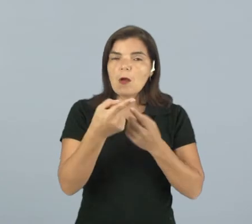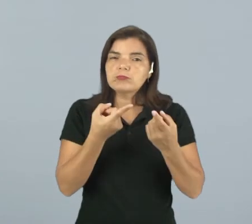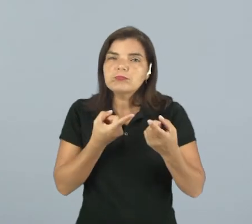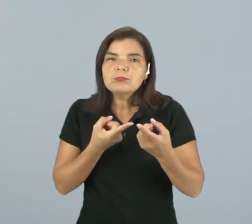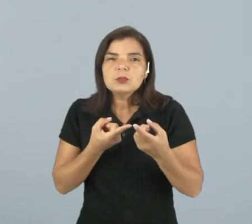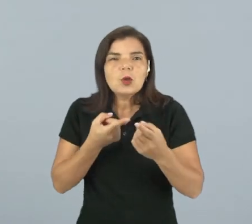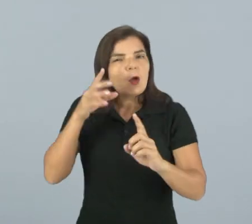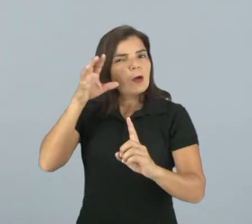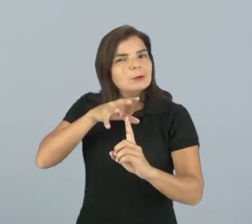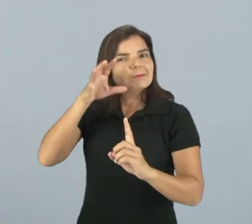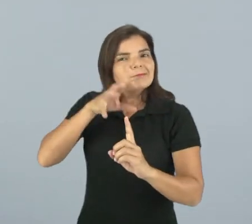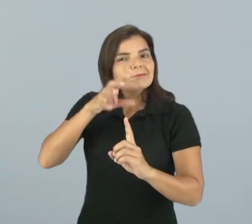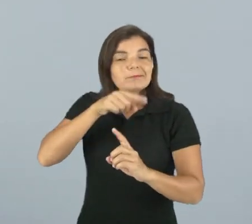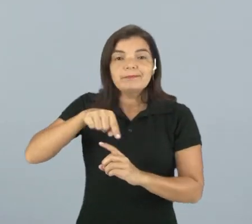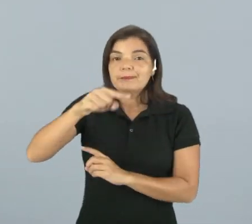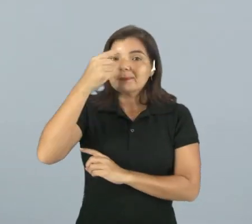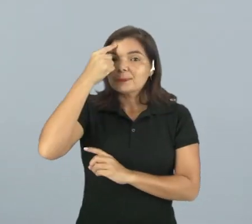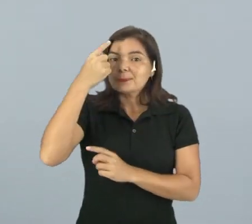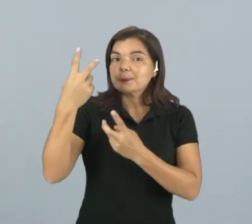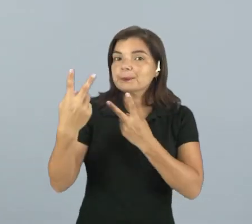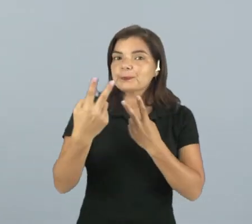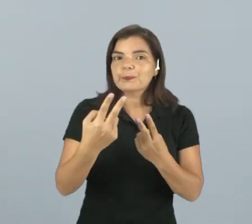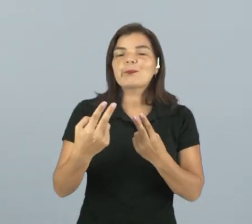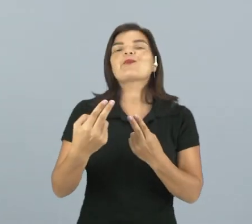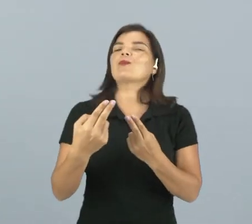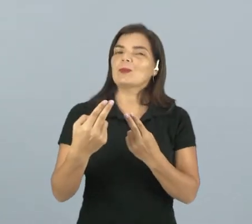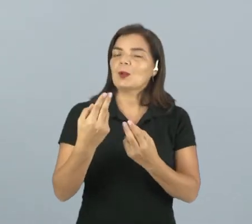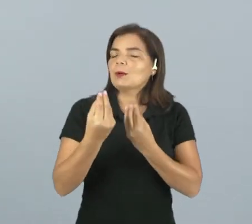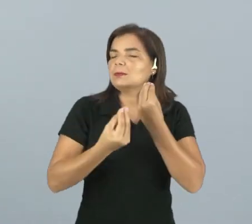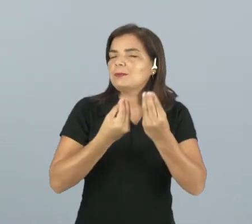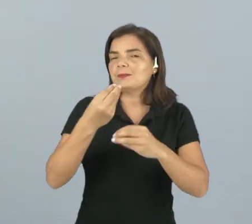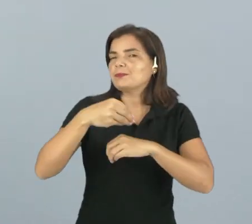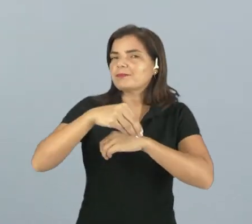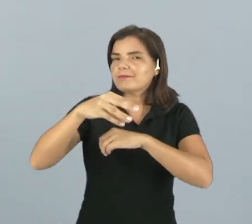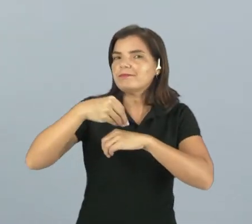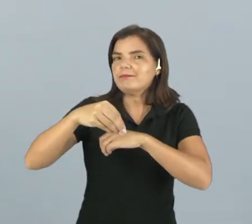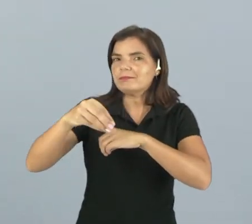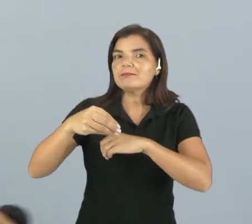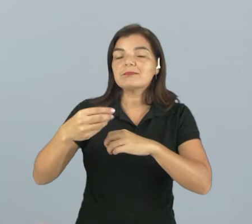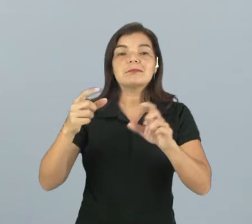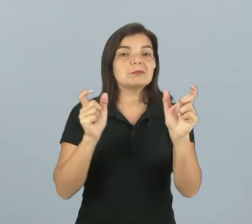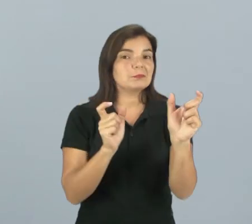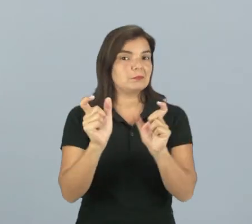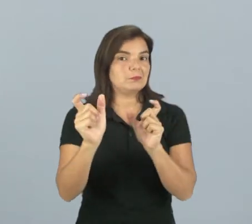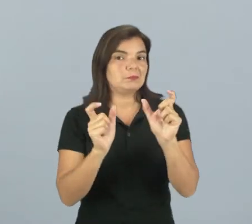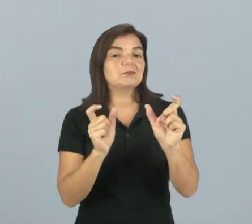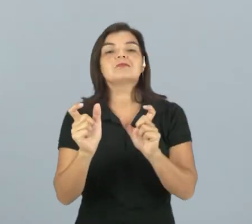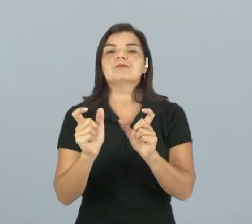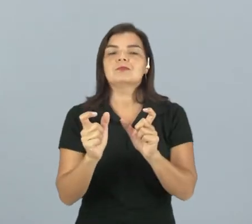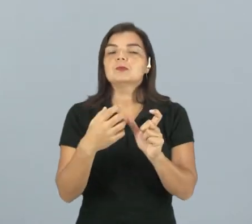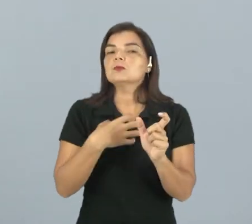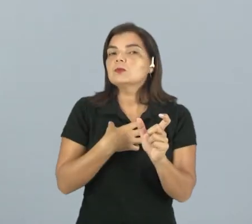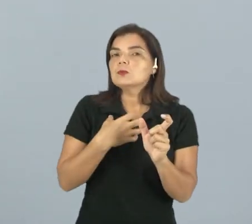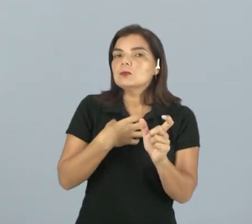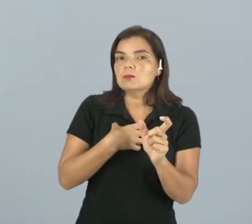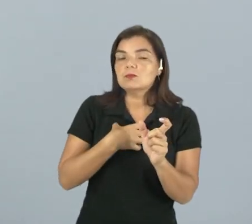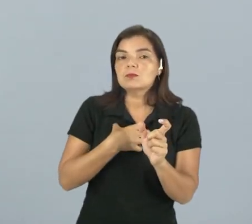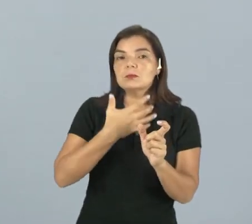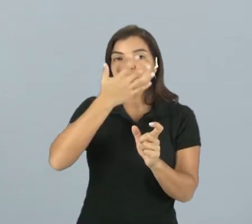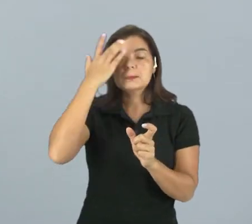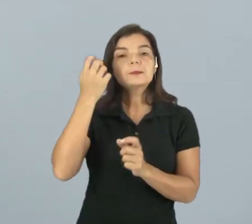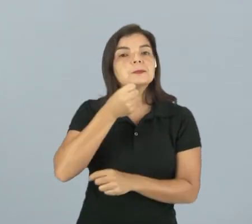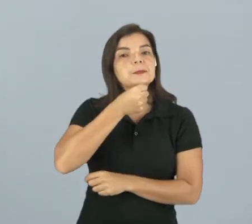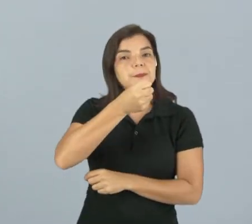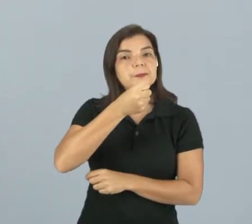persuadir, de você pensar de acordo com como foi publicado, com as palavras, a forma como